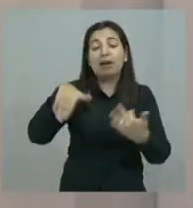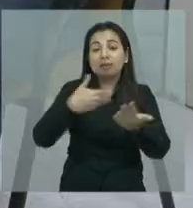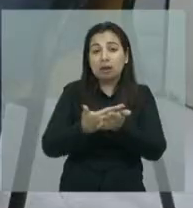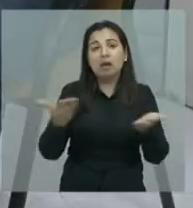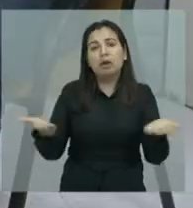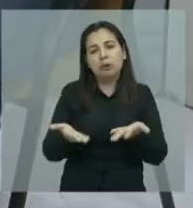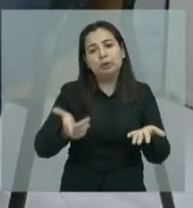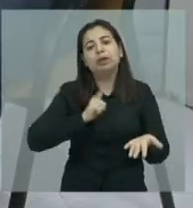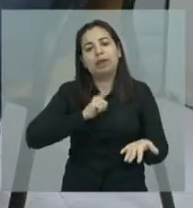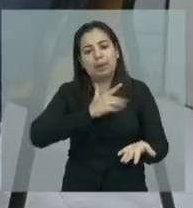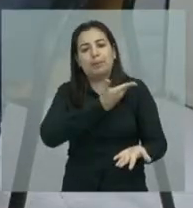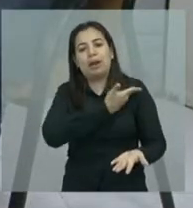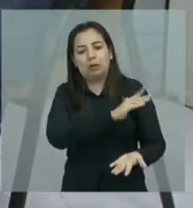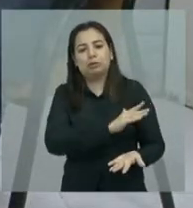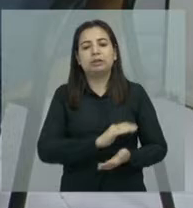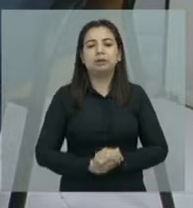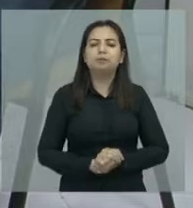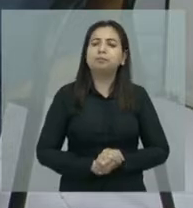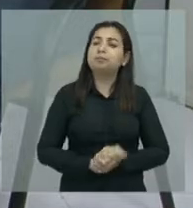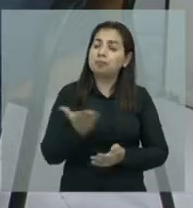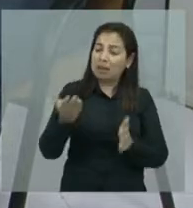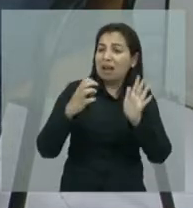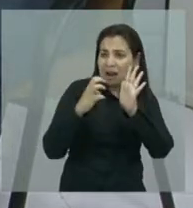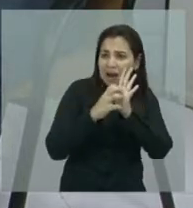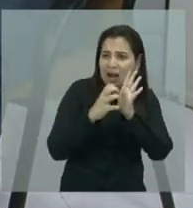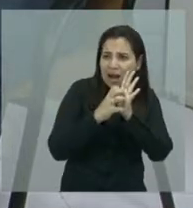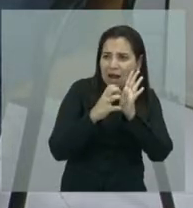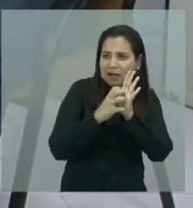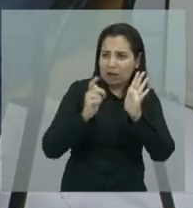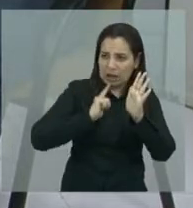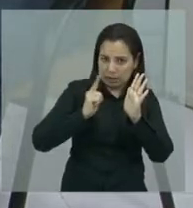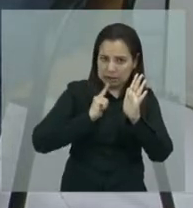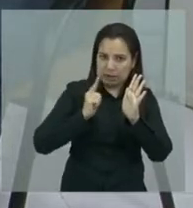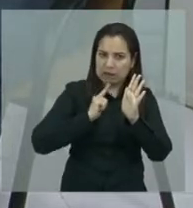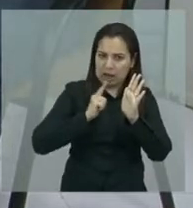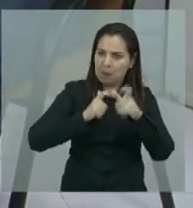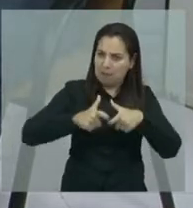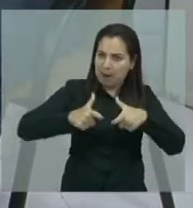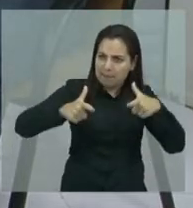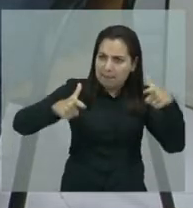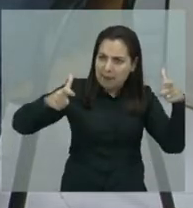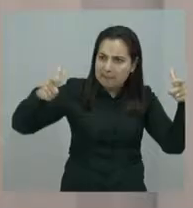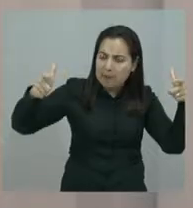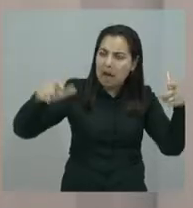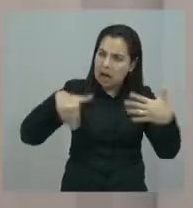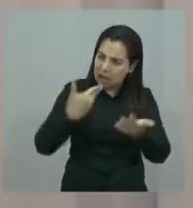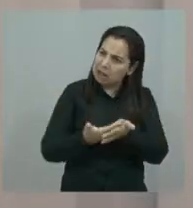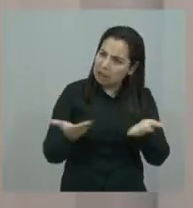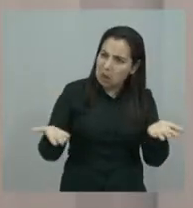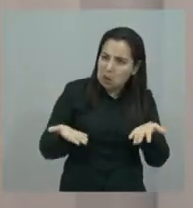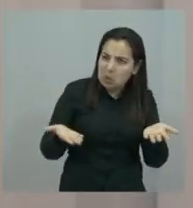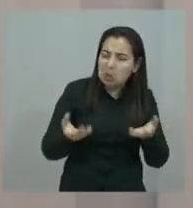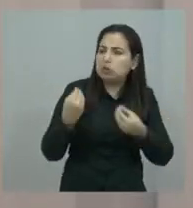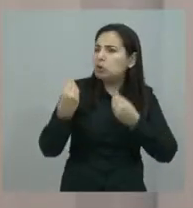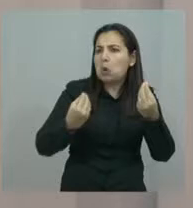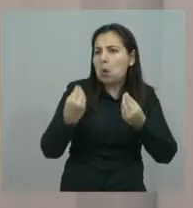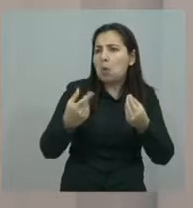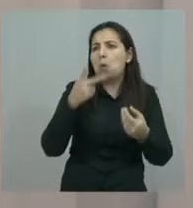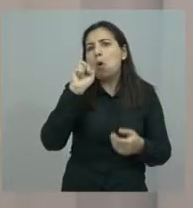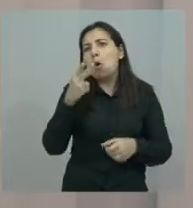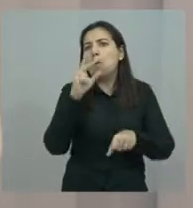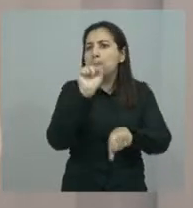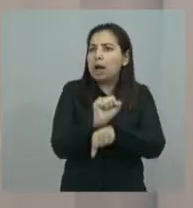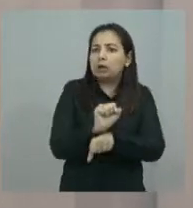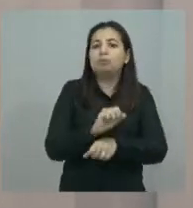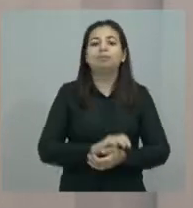caso, só para concluir, a AIDS, ela continua evoluindo, assim, o número de infectados ou está estabilizado? Olha,